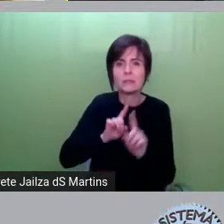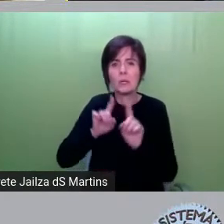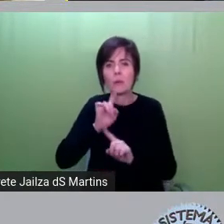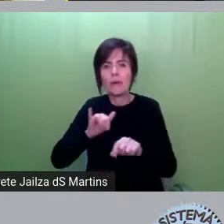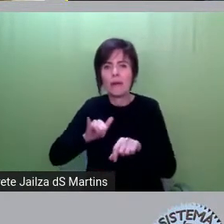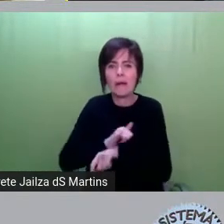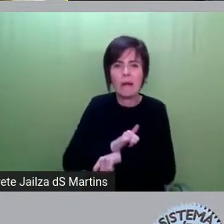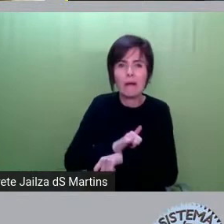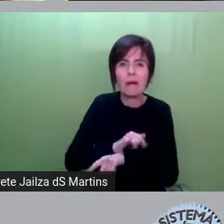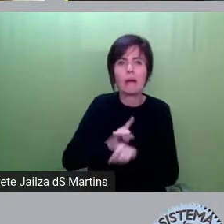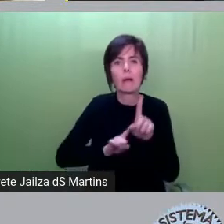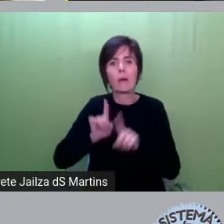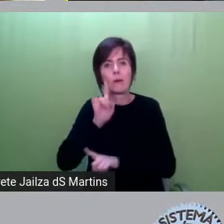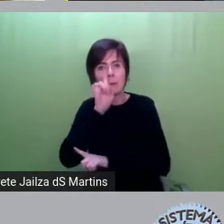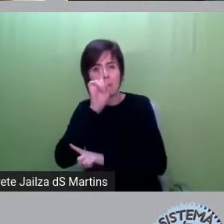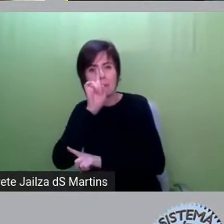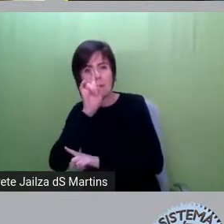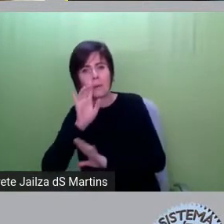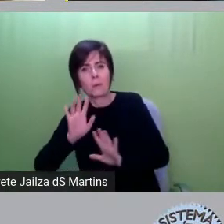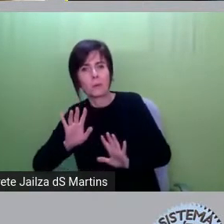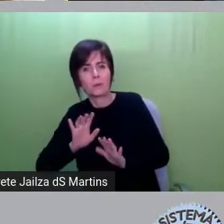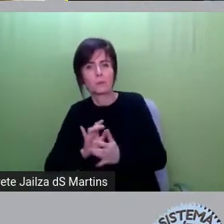dizem irresponsável, né?